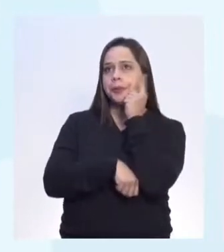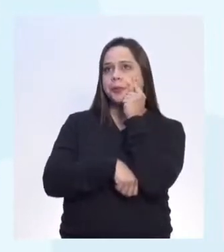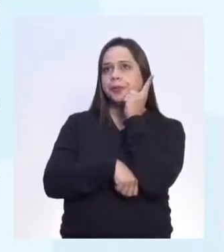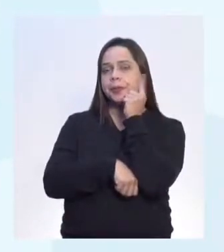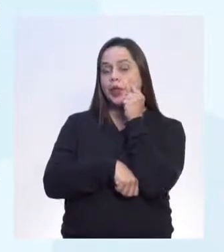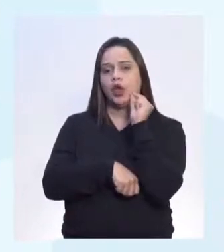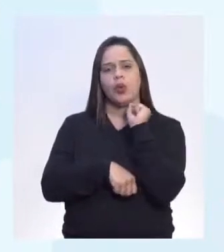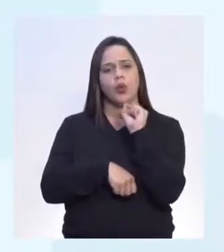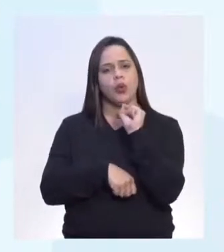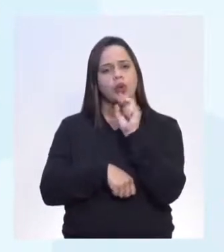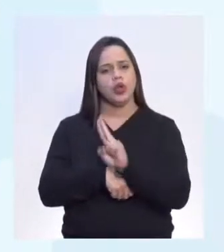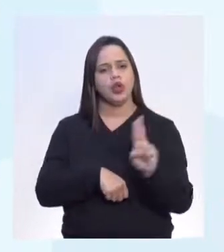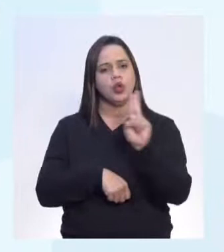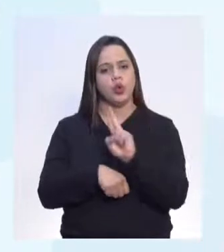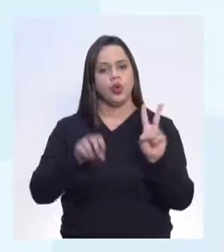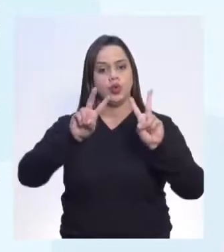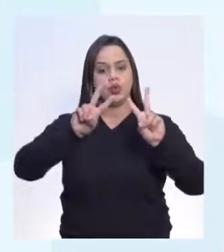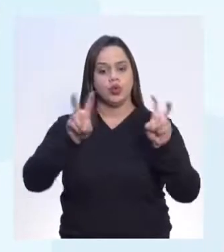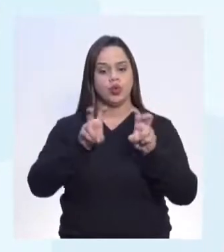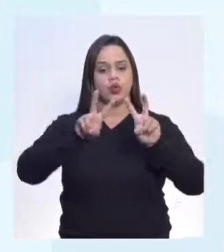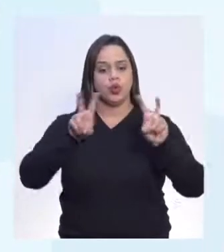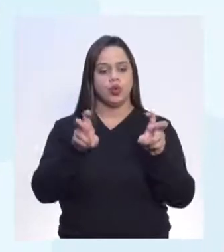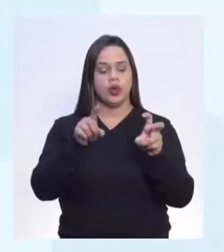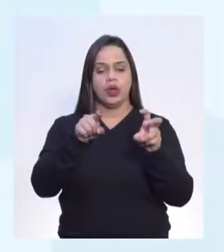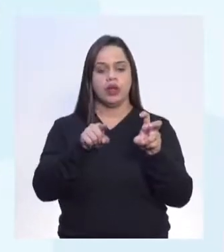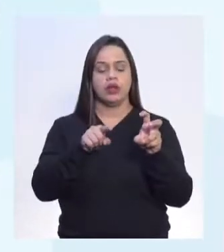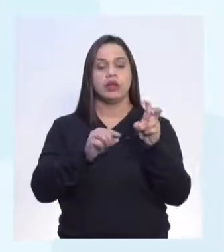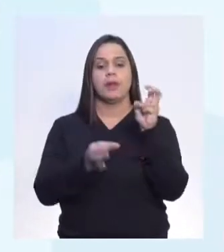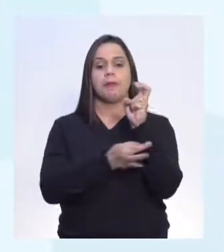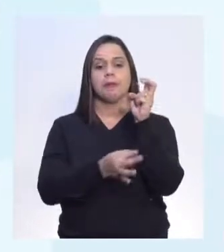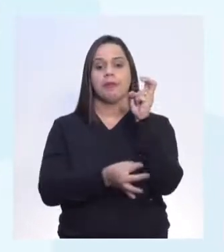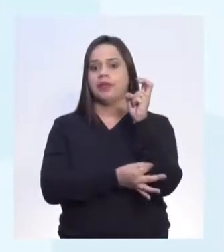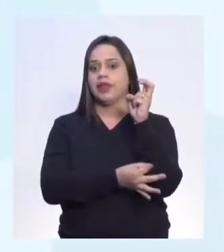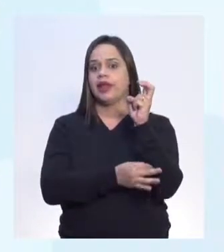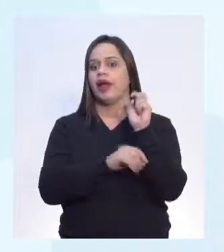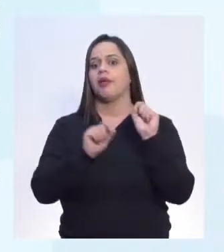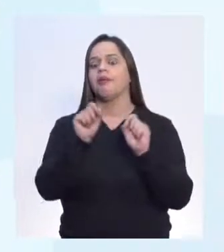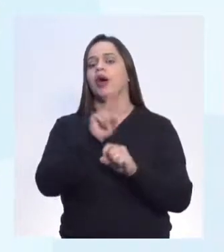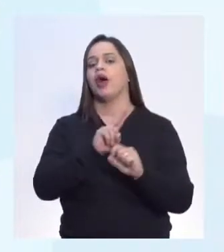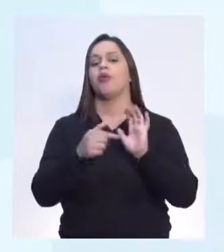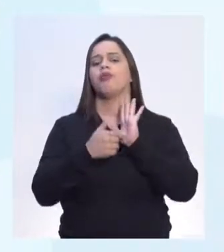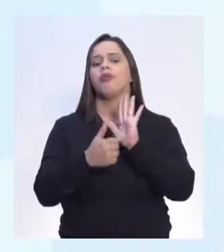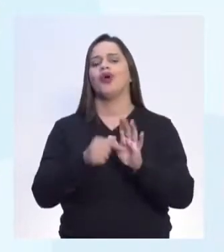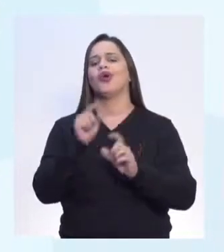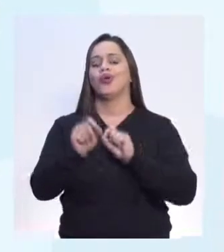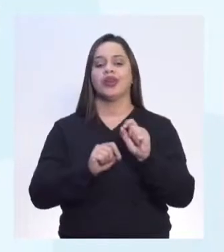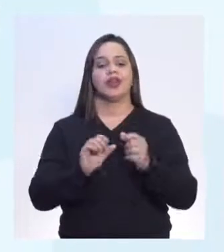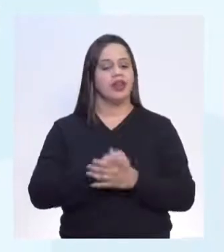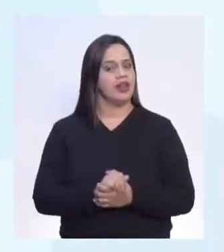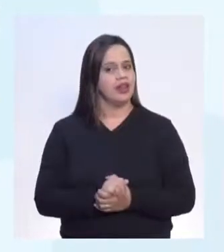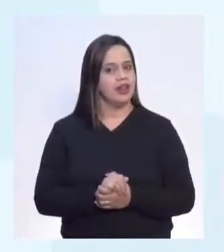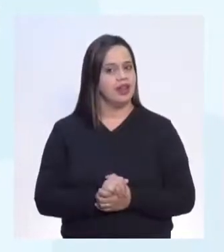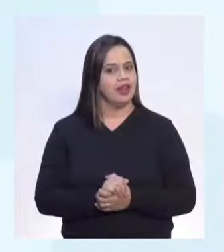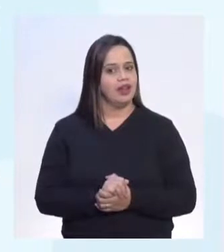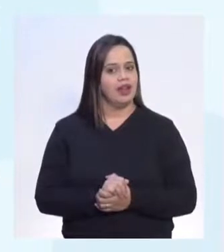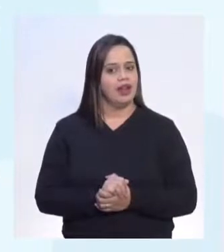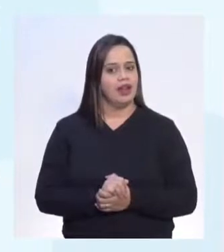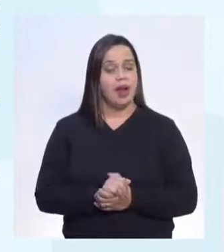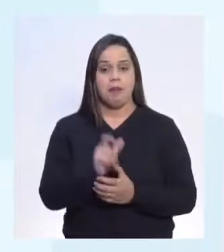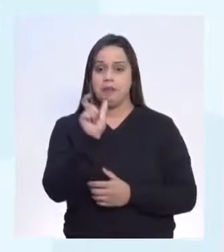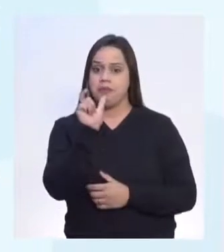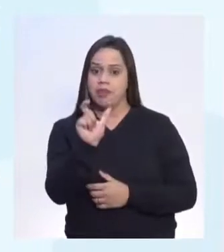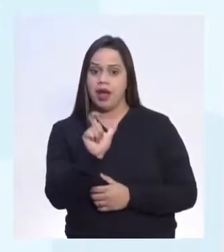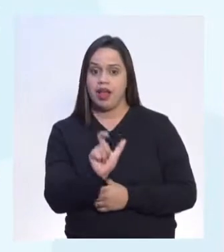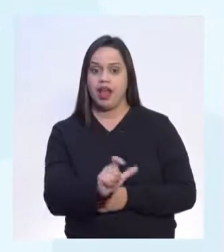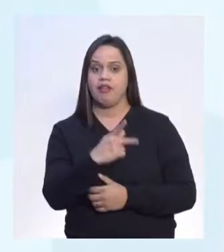uso das aspas em pica-paus indica, hein, gente? A quem a palavra